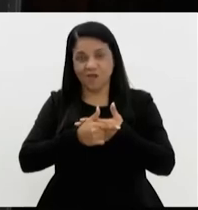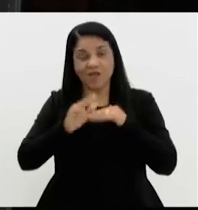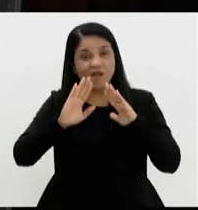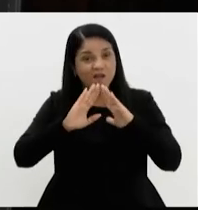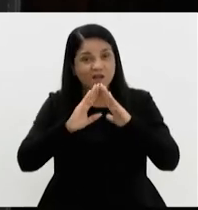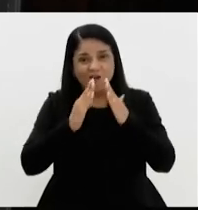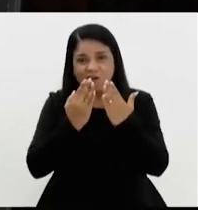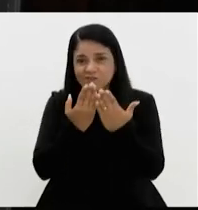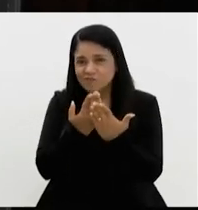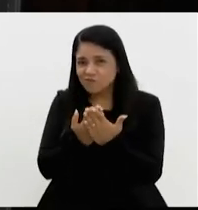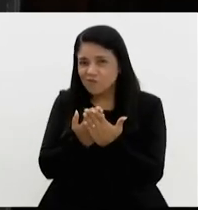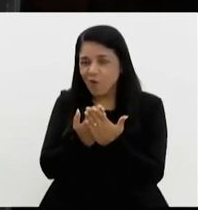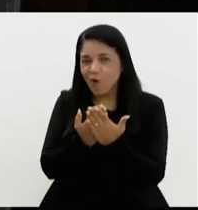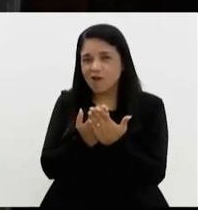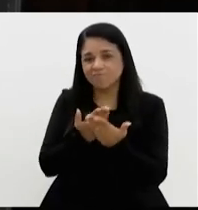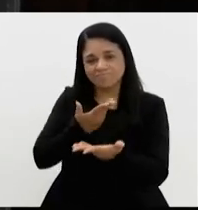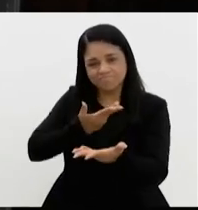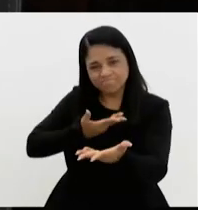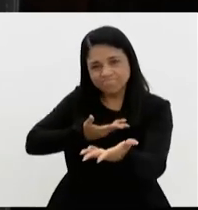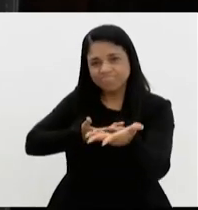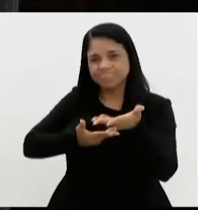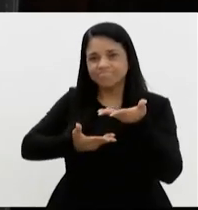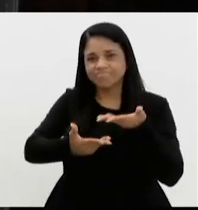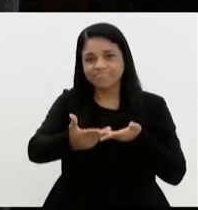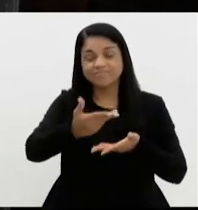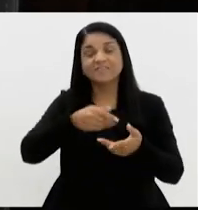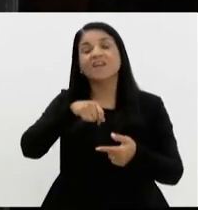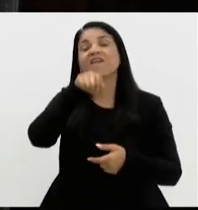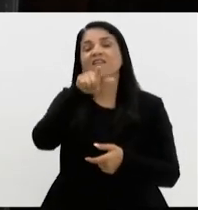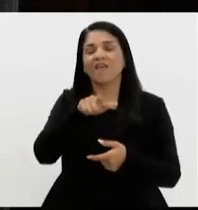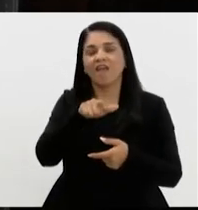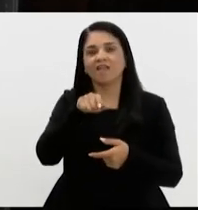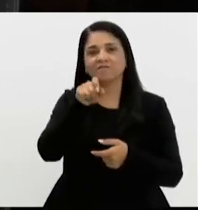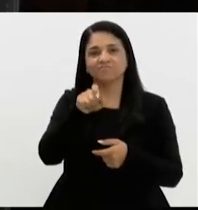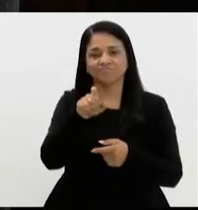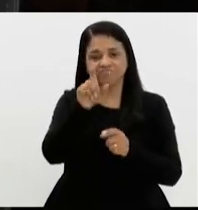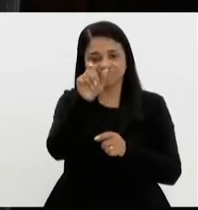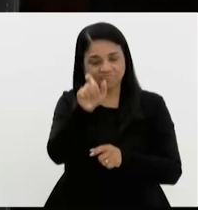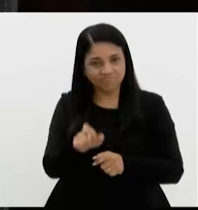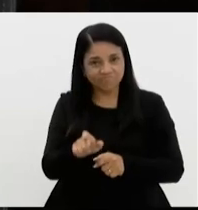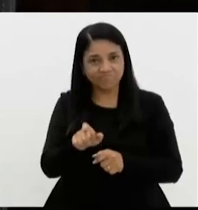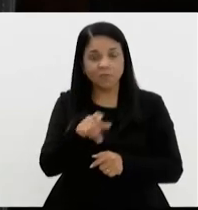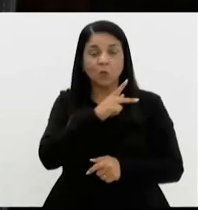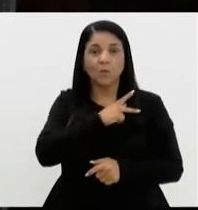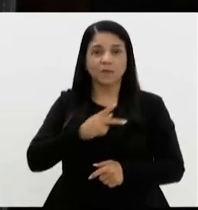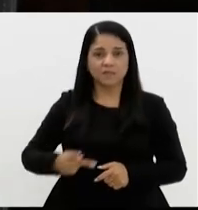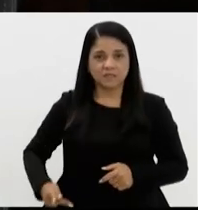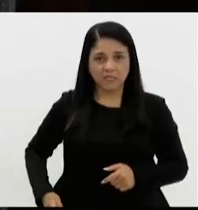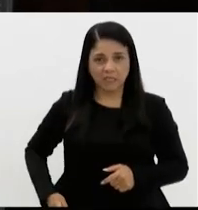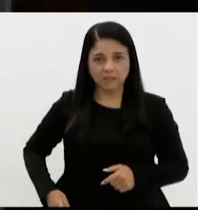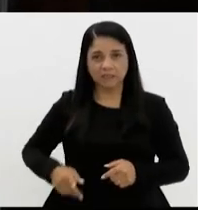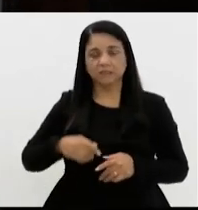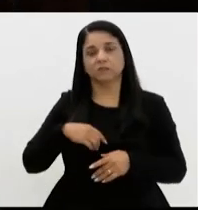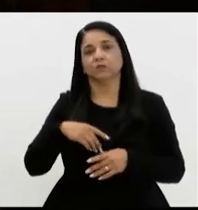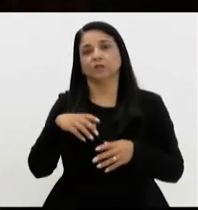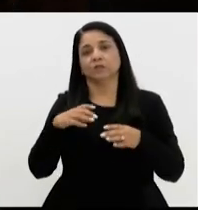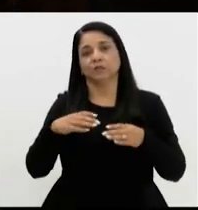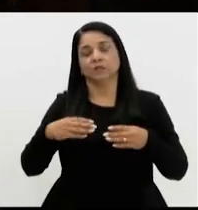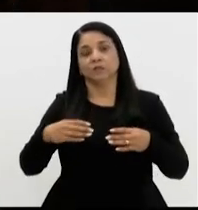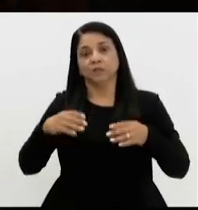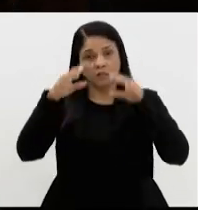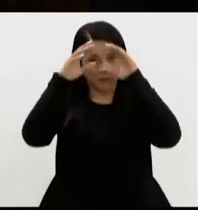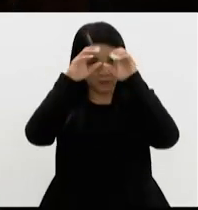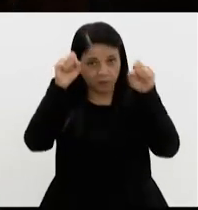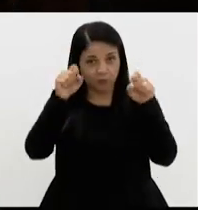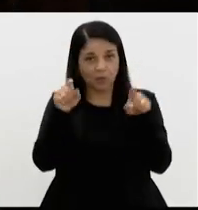fazer essa ponte entre quem está na ponta e a presidência dos tribunais é por meio da escola que os